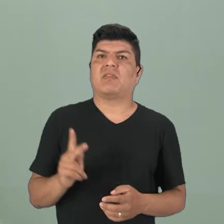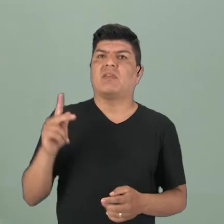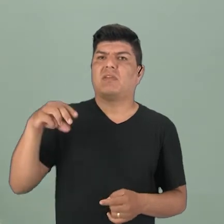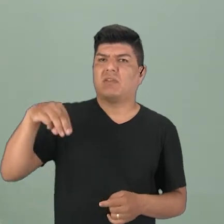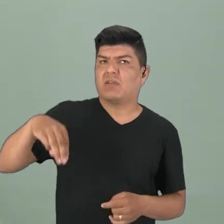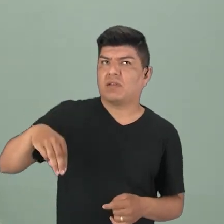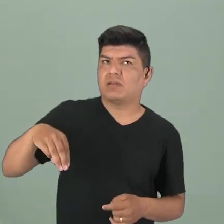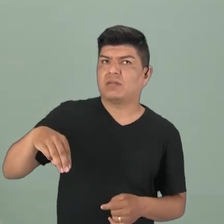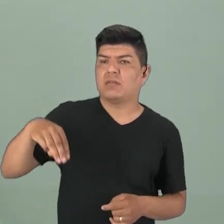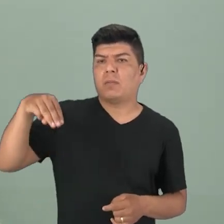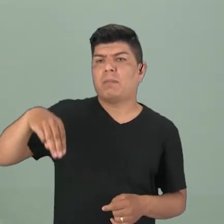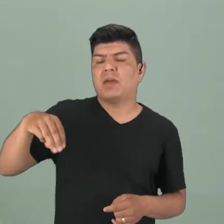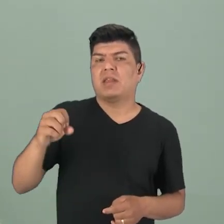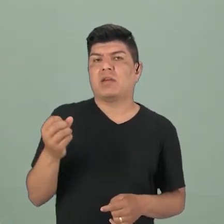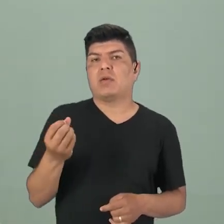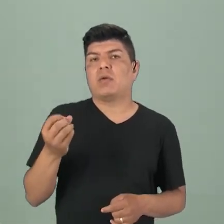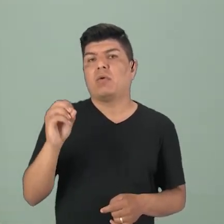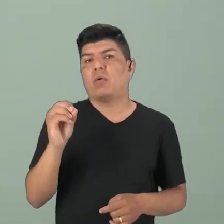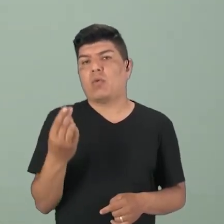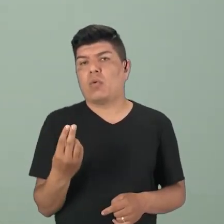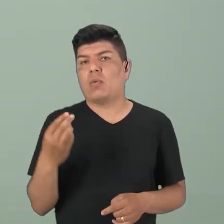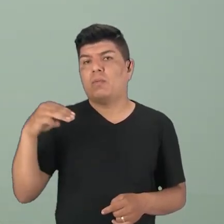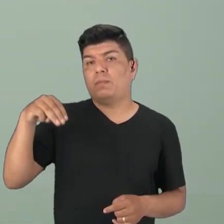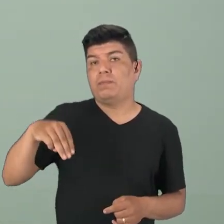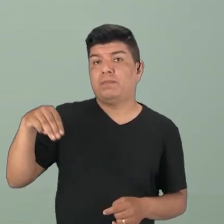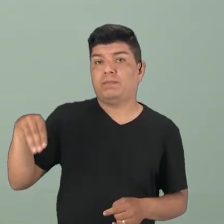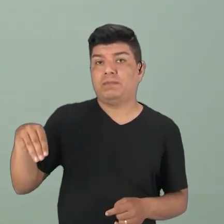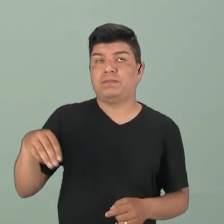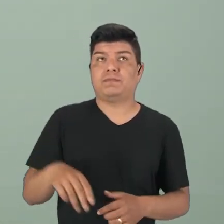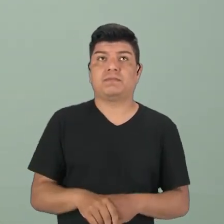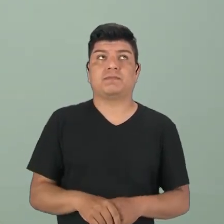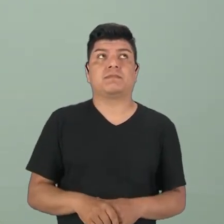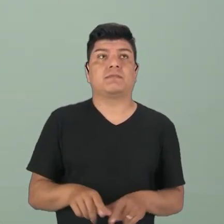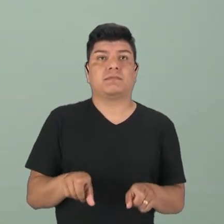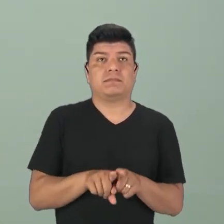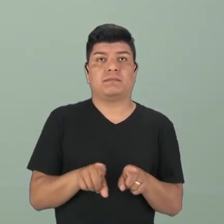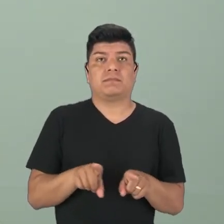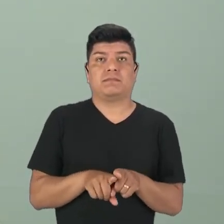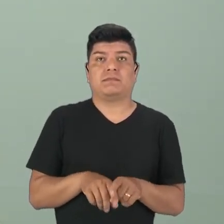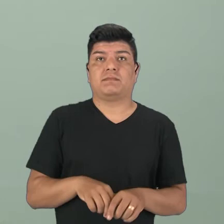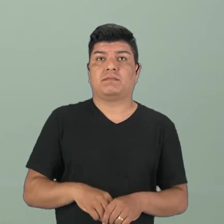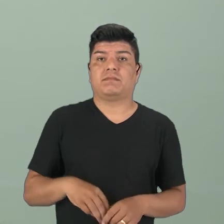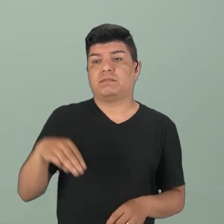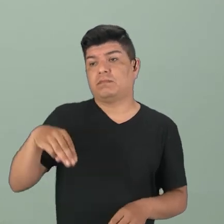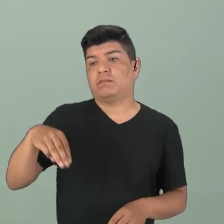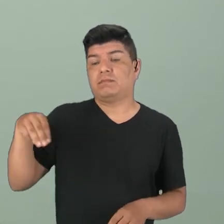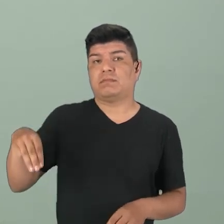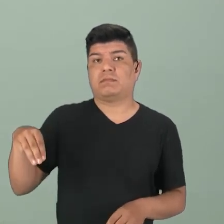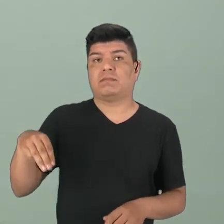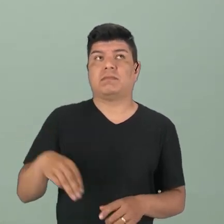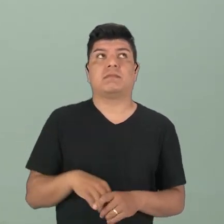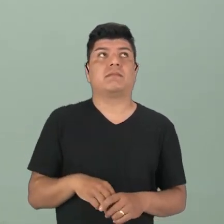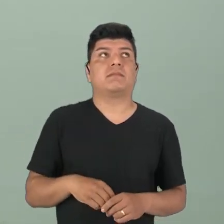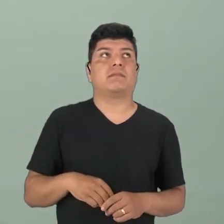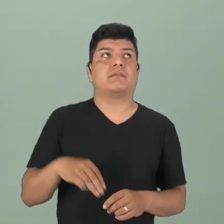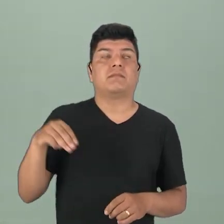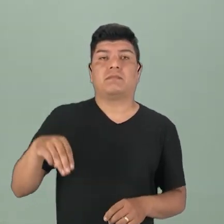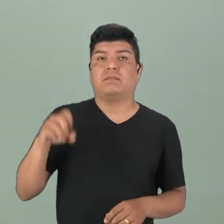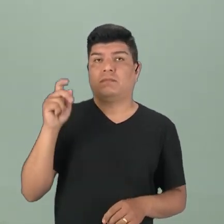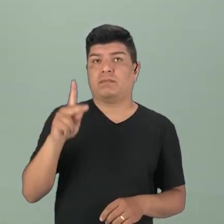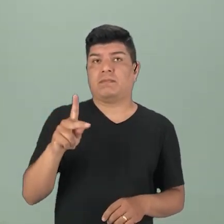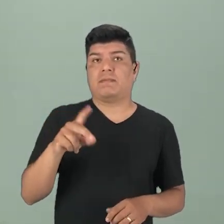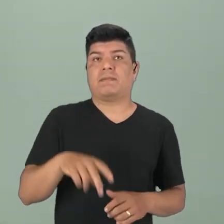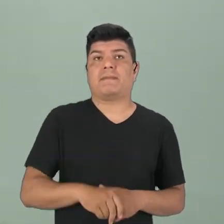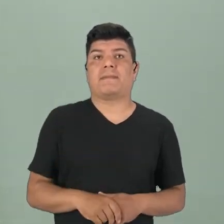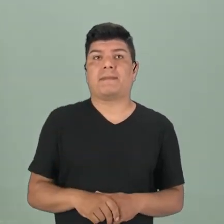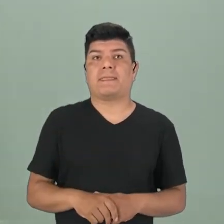quilômetros? Será que é metros ou milímetros? É também metros, ok?